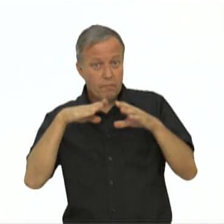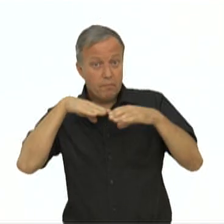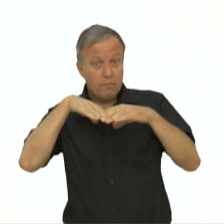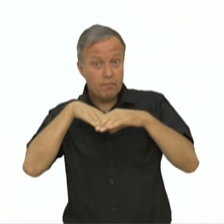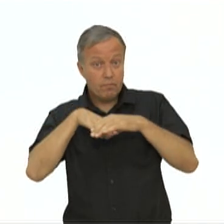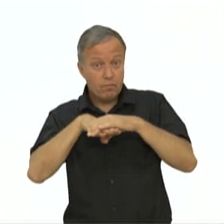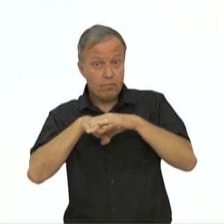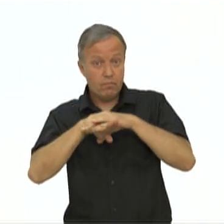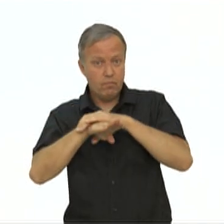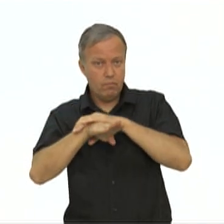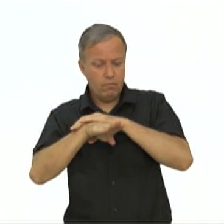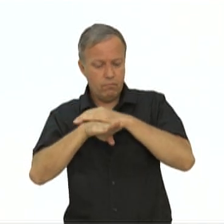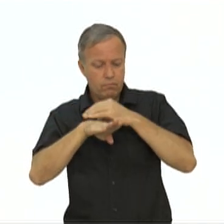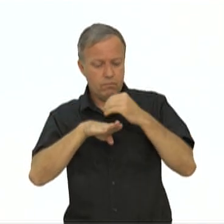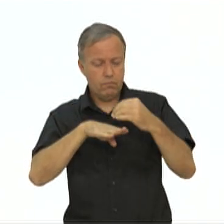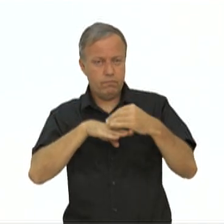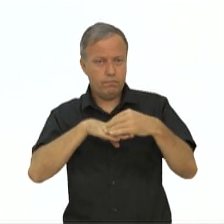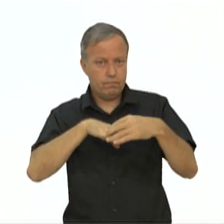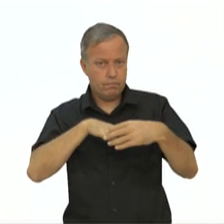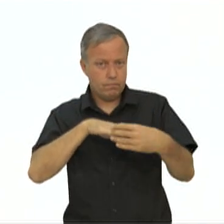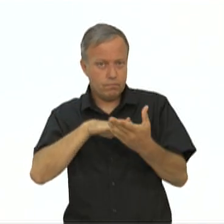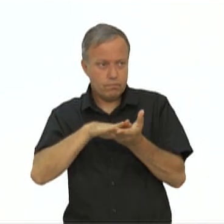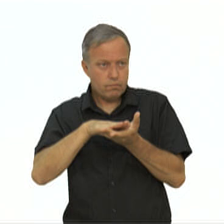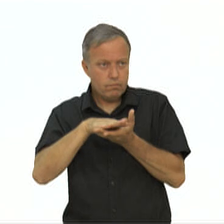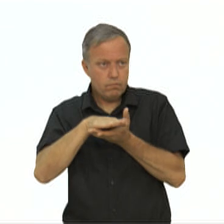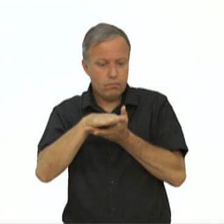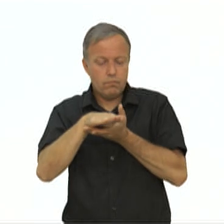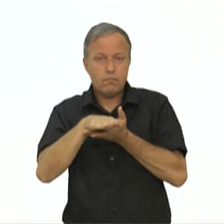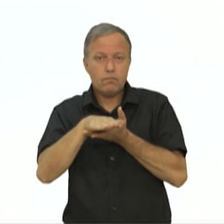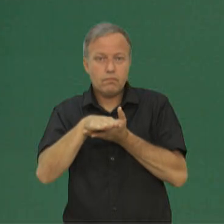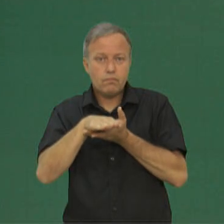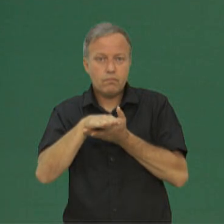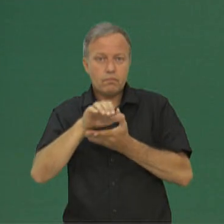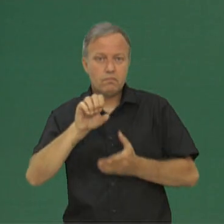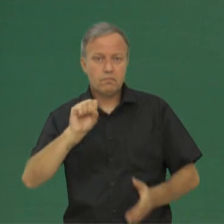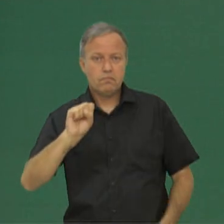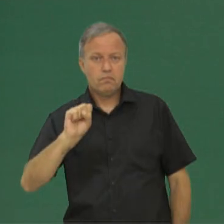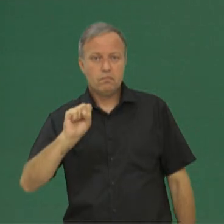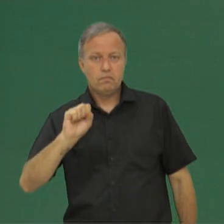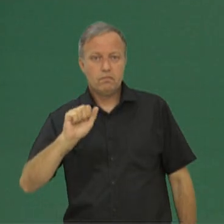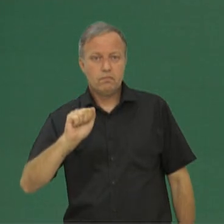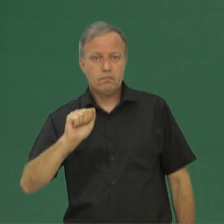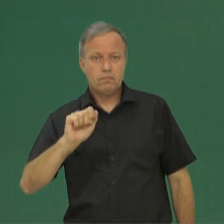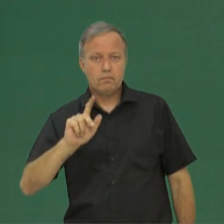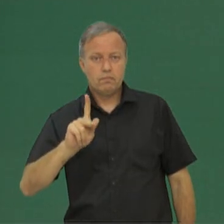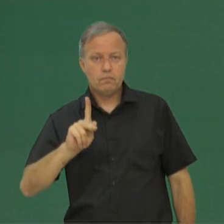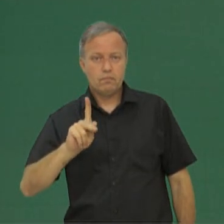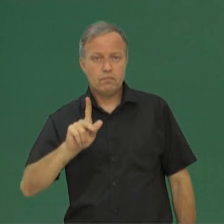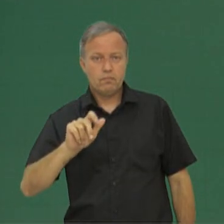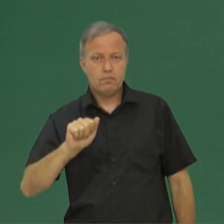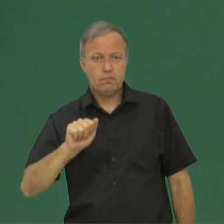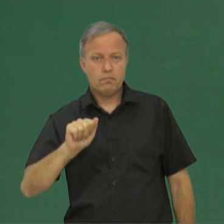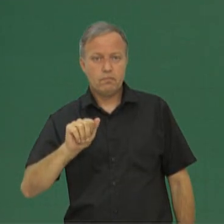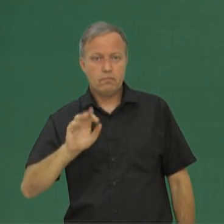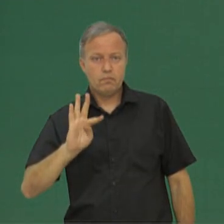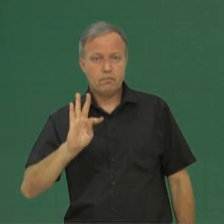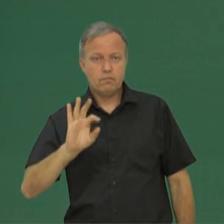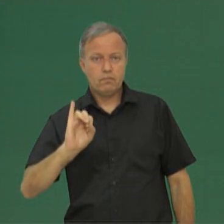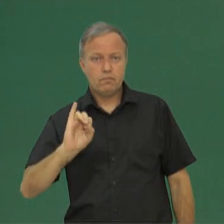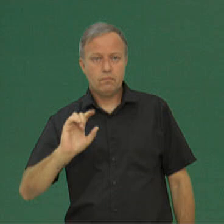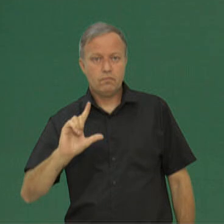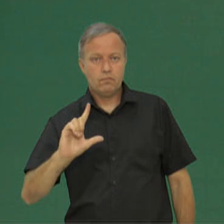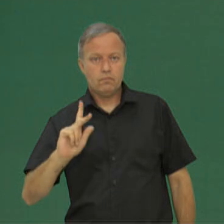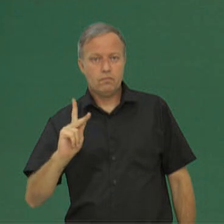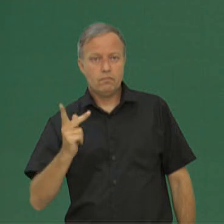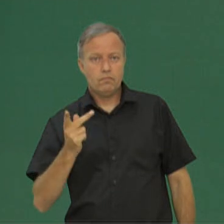de ponta. Olha quantas sapatilhas aqui, ó, né? Inclusive de várias cores. Naquela época, pessoal, não se